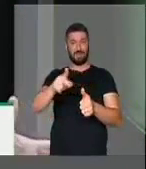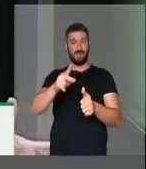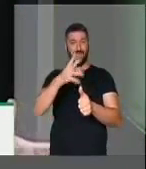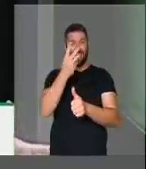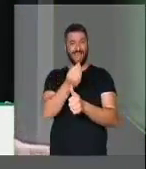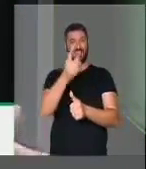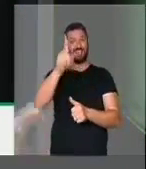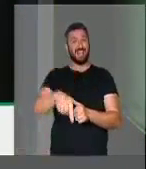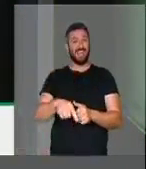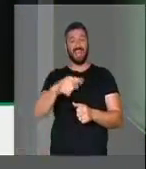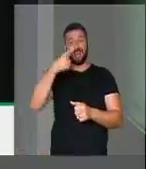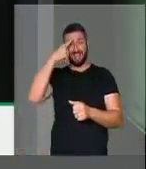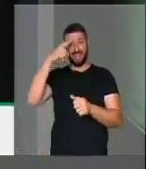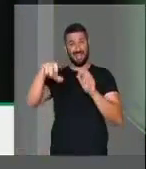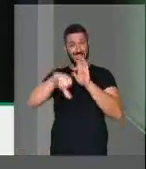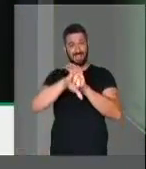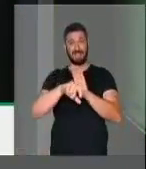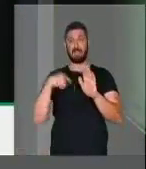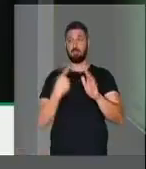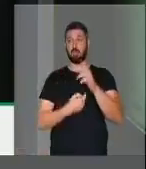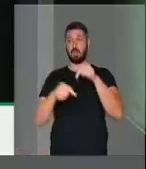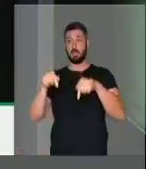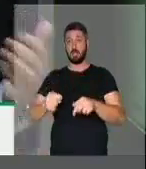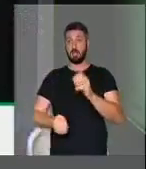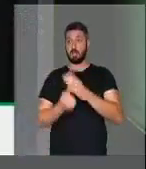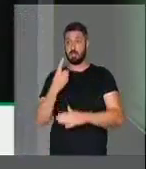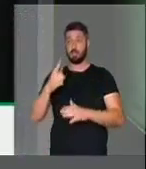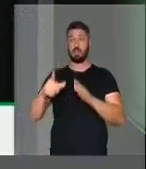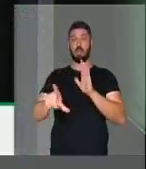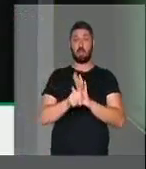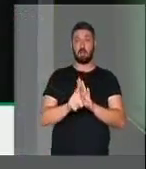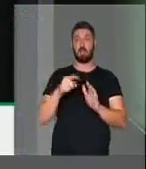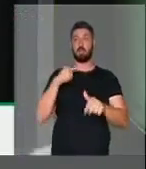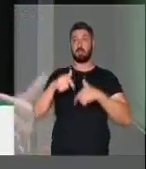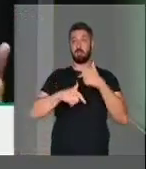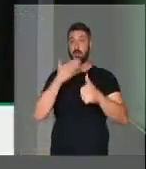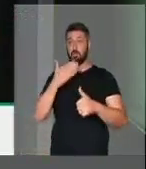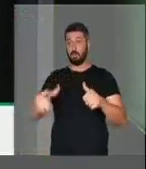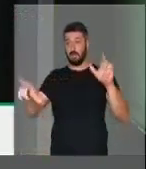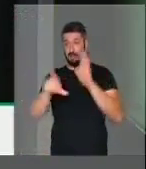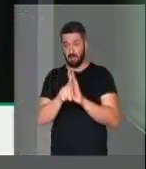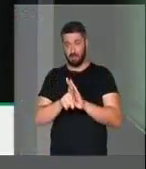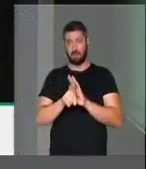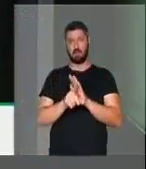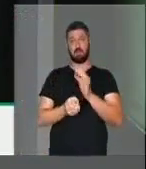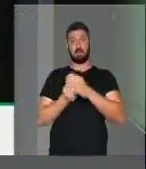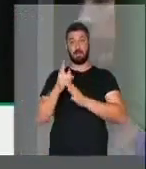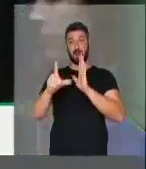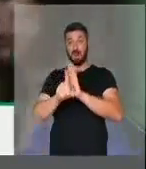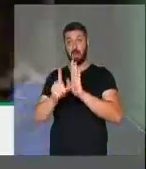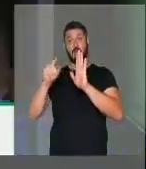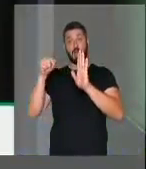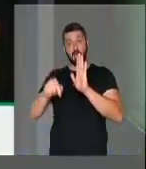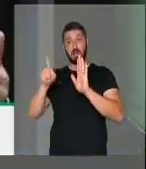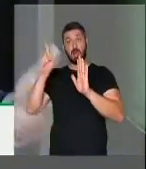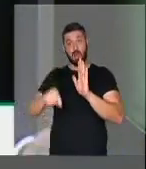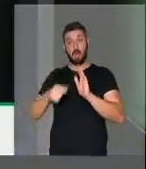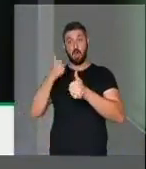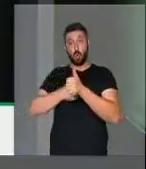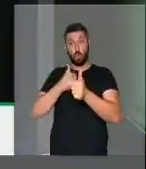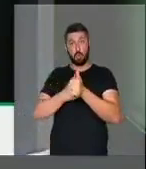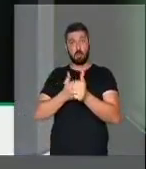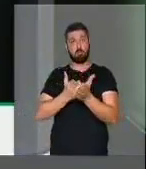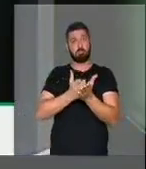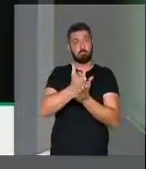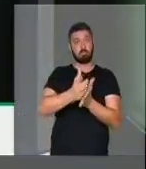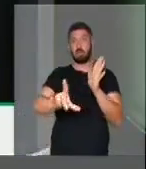é crime. Nós somos legisladores, nós trabalhamos as leis, e como legisladores nós temos que lutar para que a